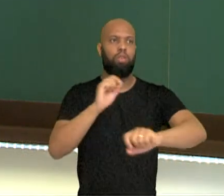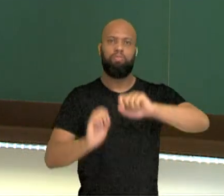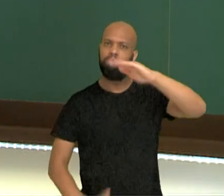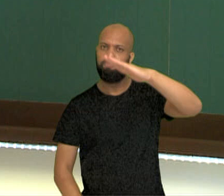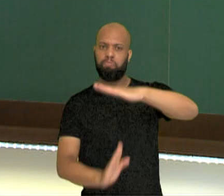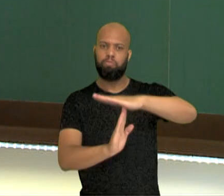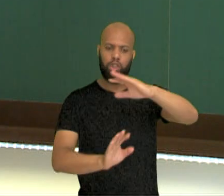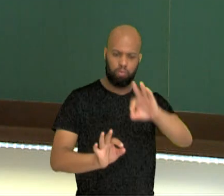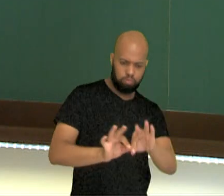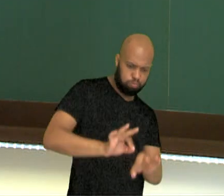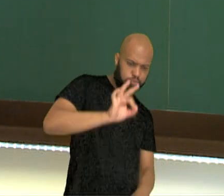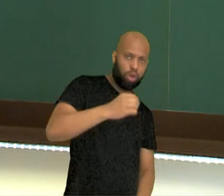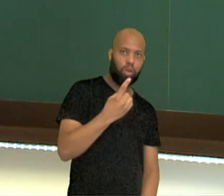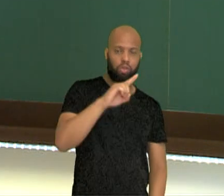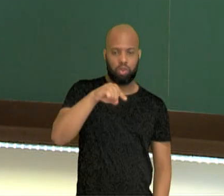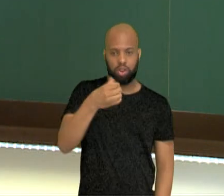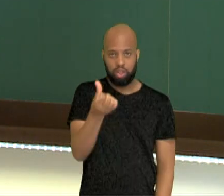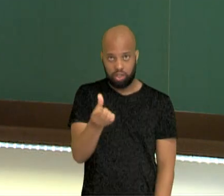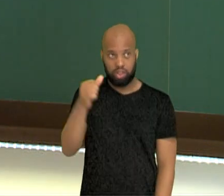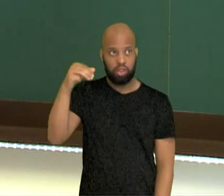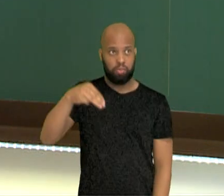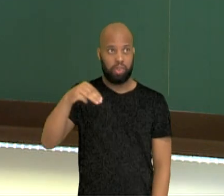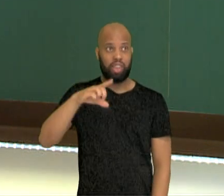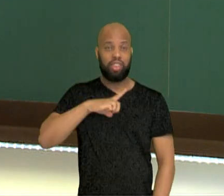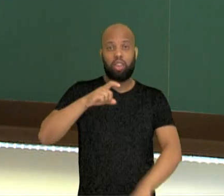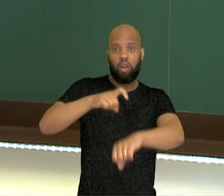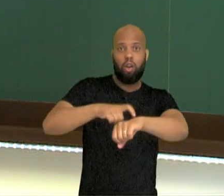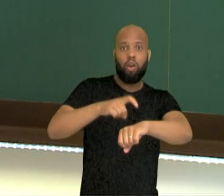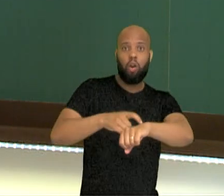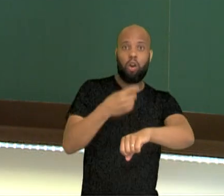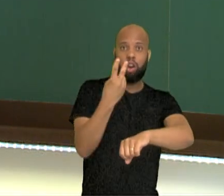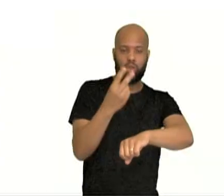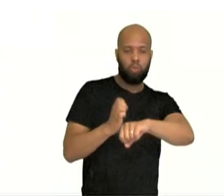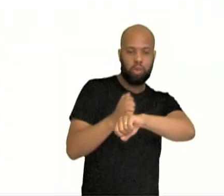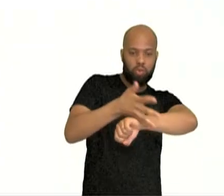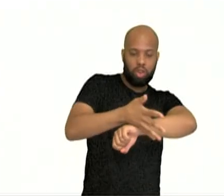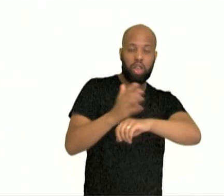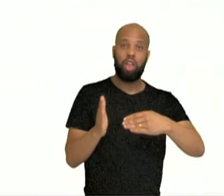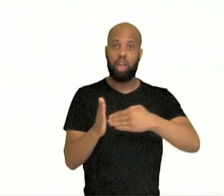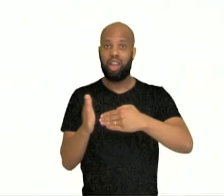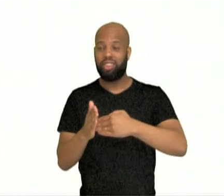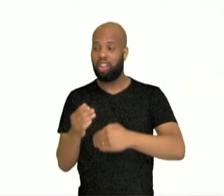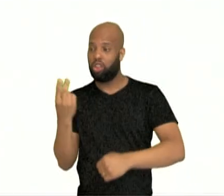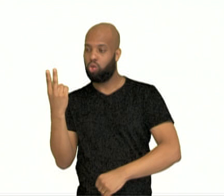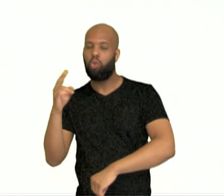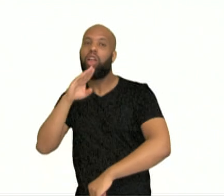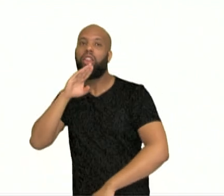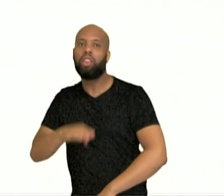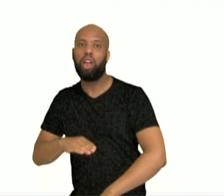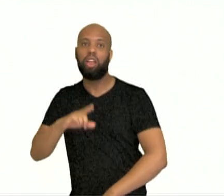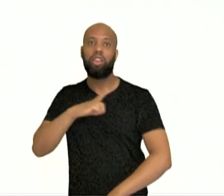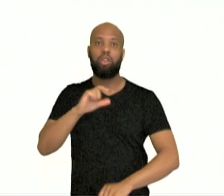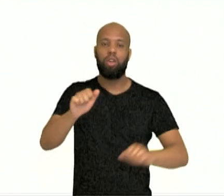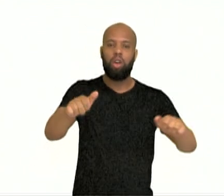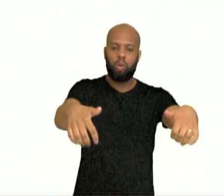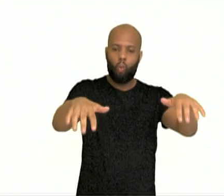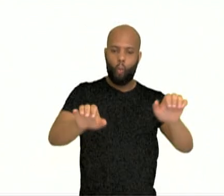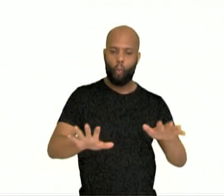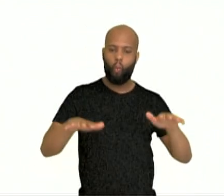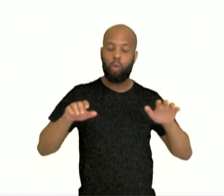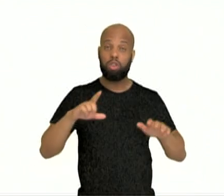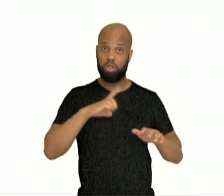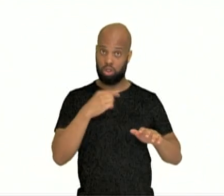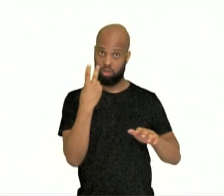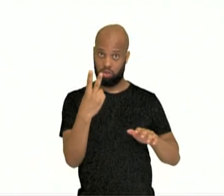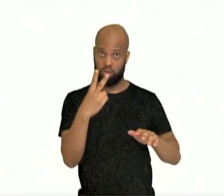altura de 1,6 metros entre 2 horas e 14 horas. E a maré baixa, né, ela ocorre em dois momentos também. Né? Ela